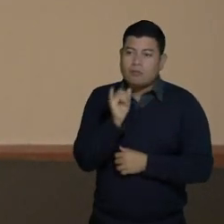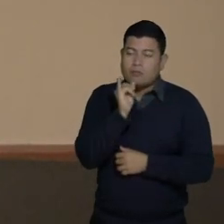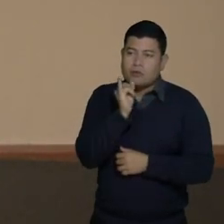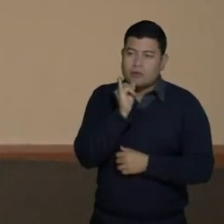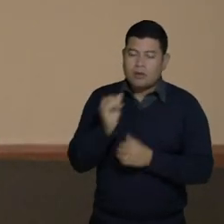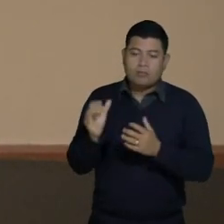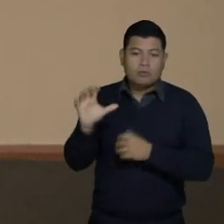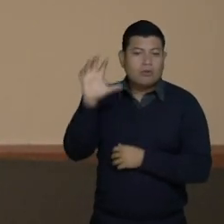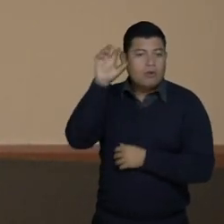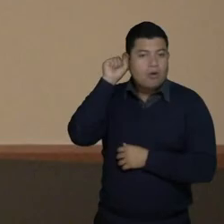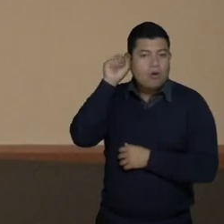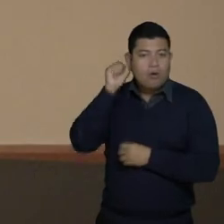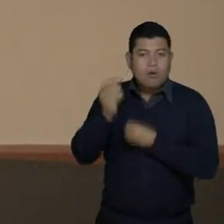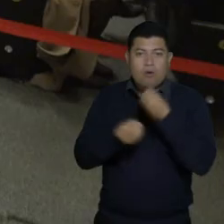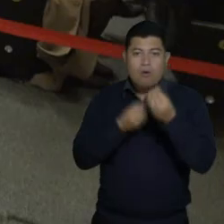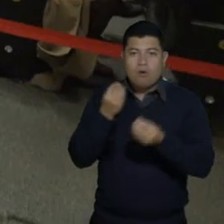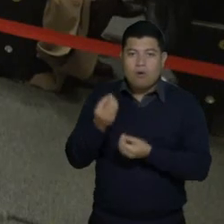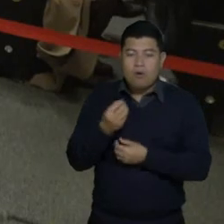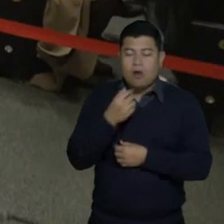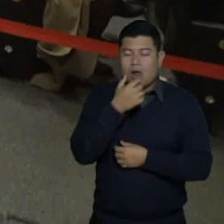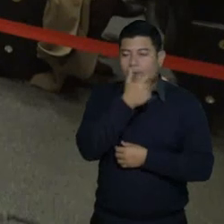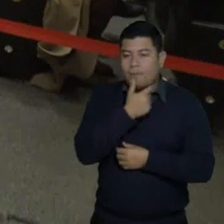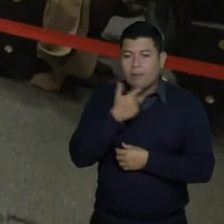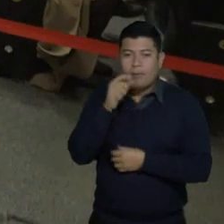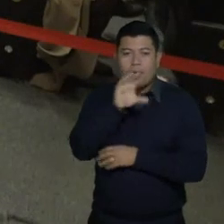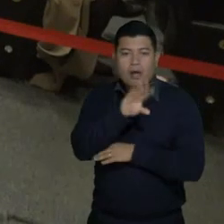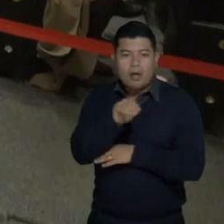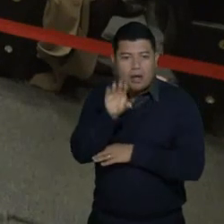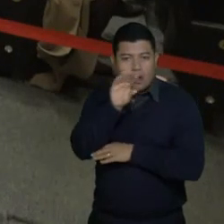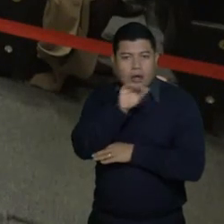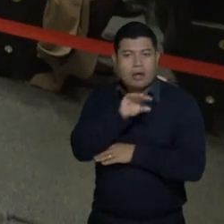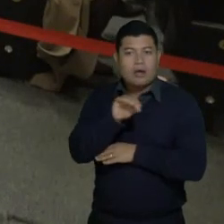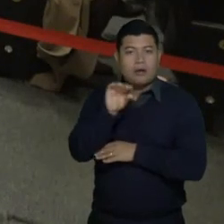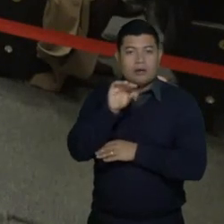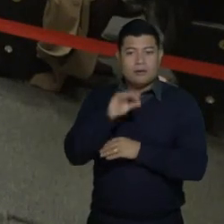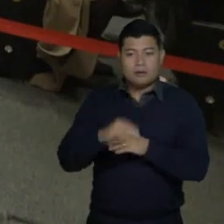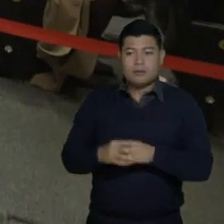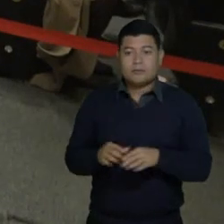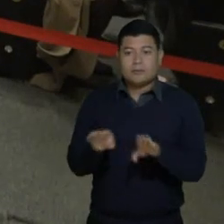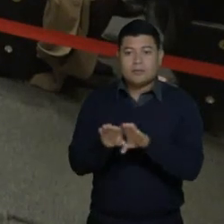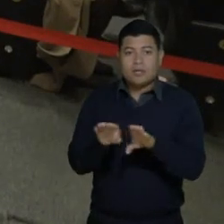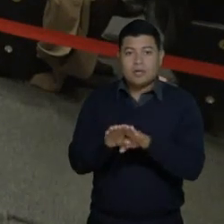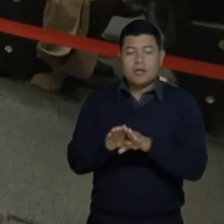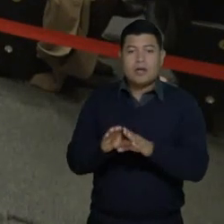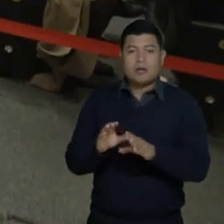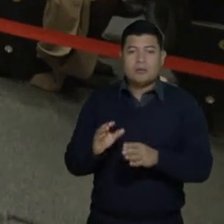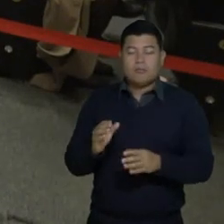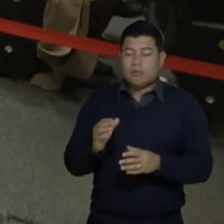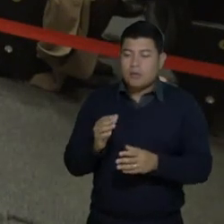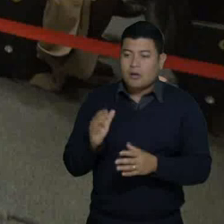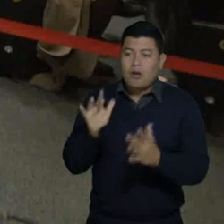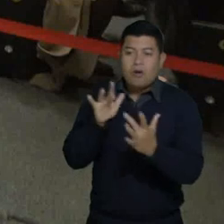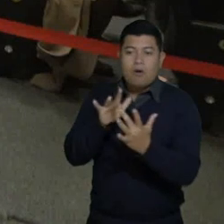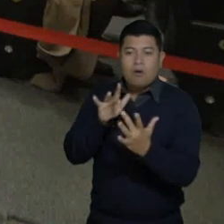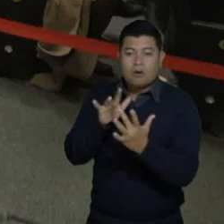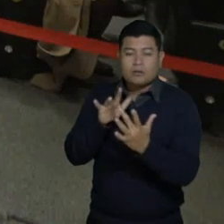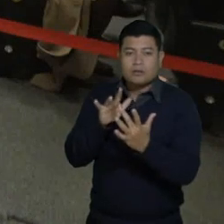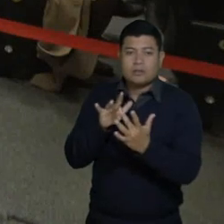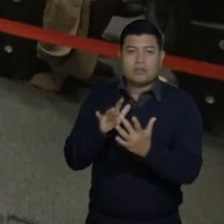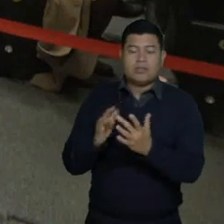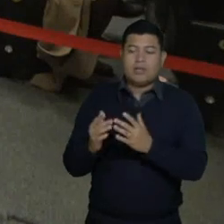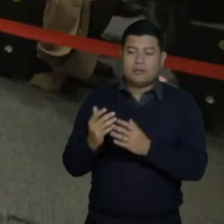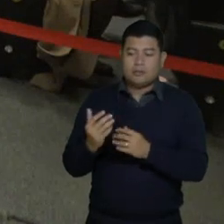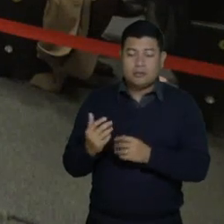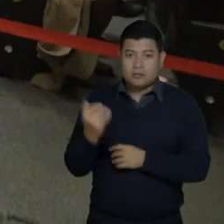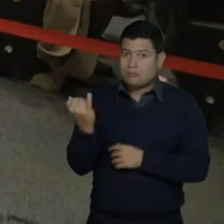que os órgãos articulatórios fazem né então como tátil sinestésico né então isso é muito importante para eles